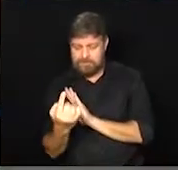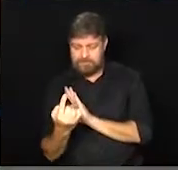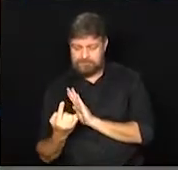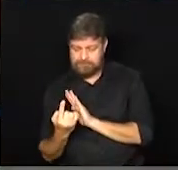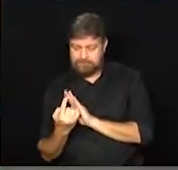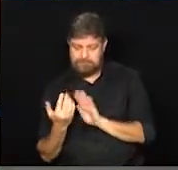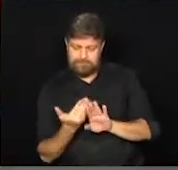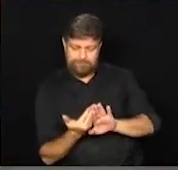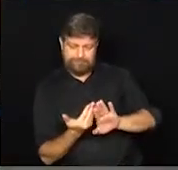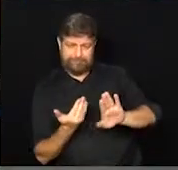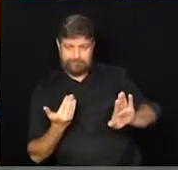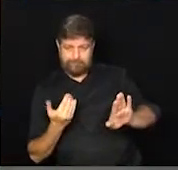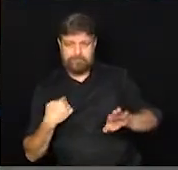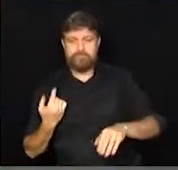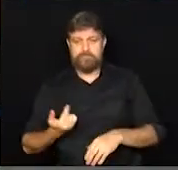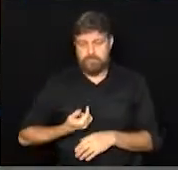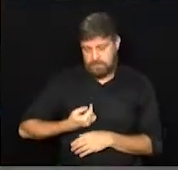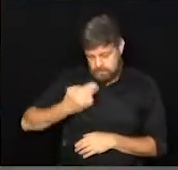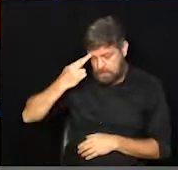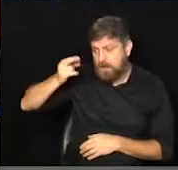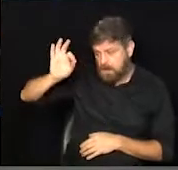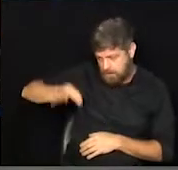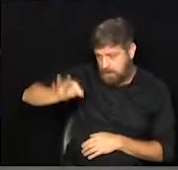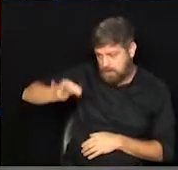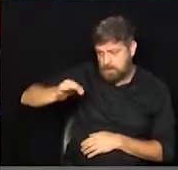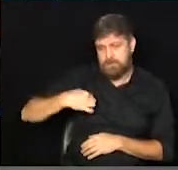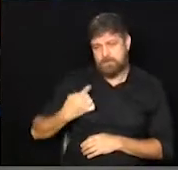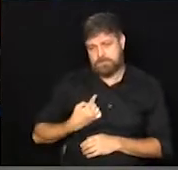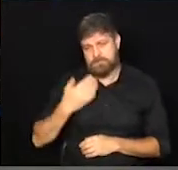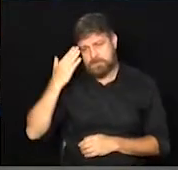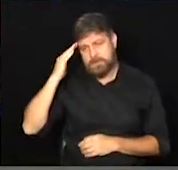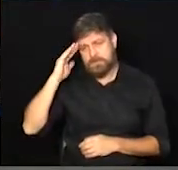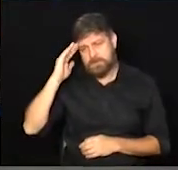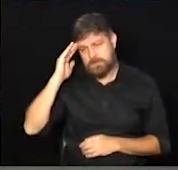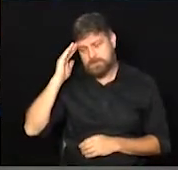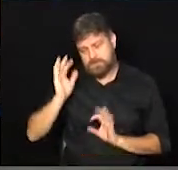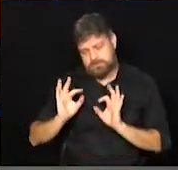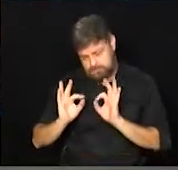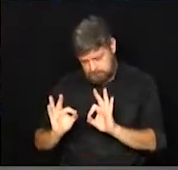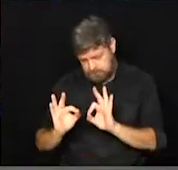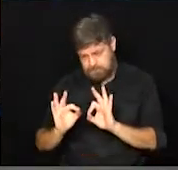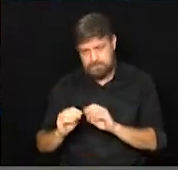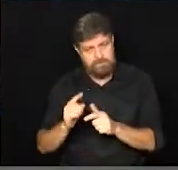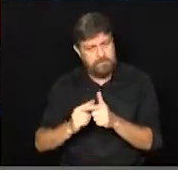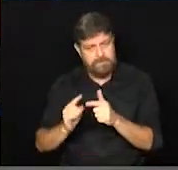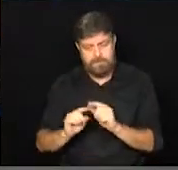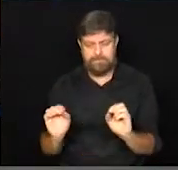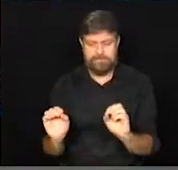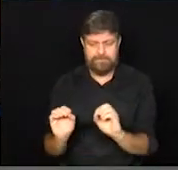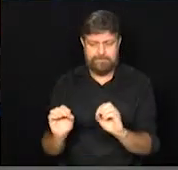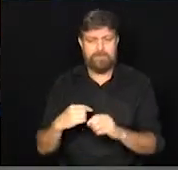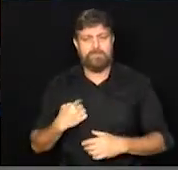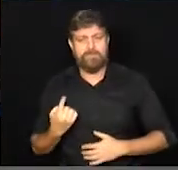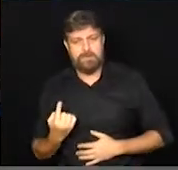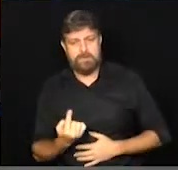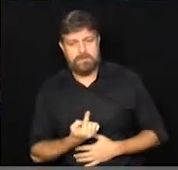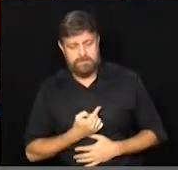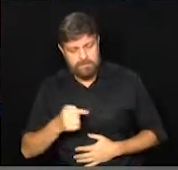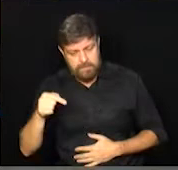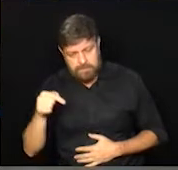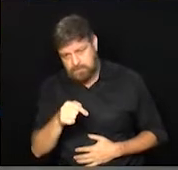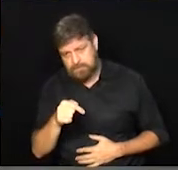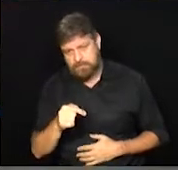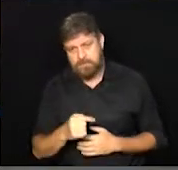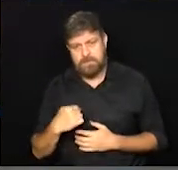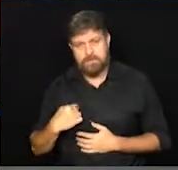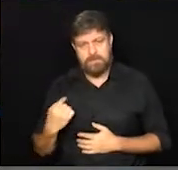toda razão, e nós compreendemos isso, e nós aqui, digo aqui